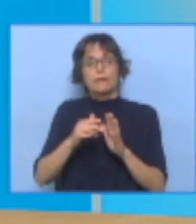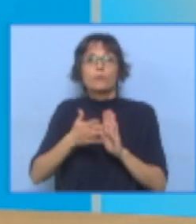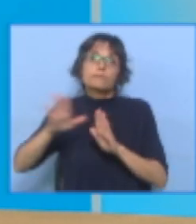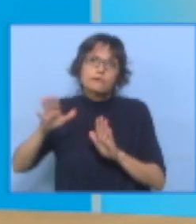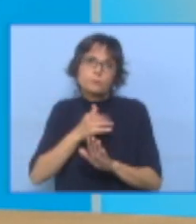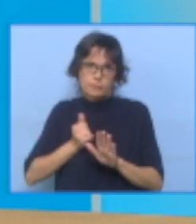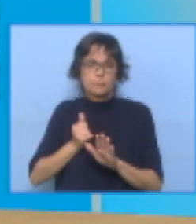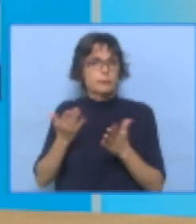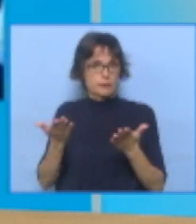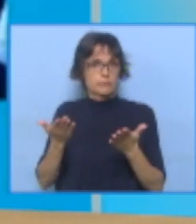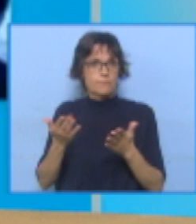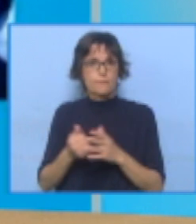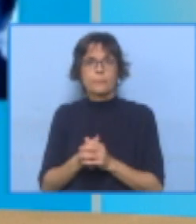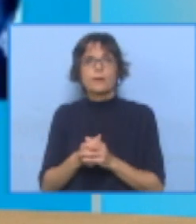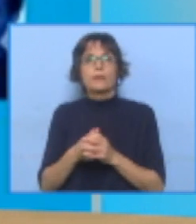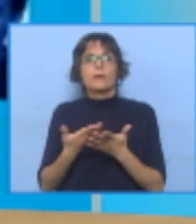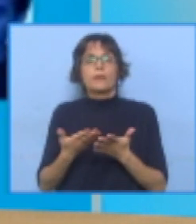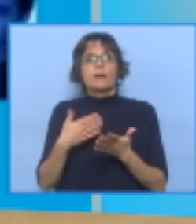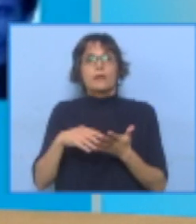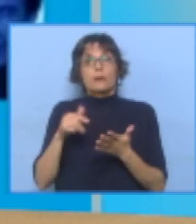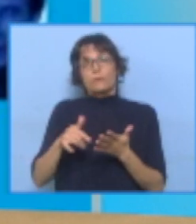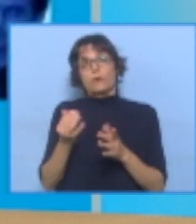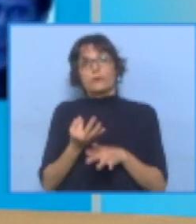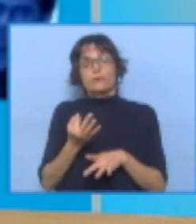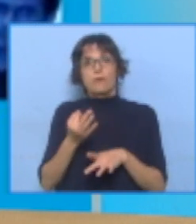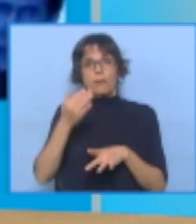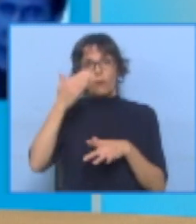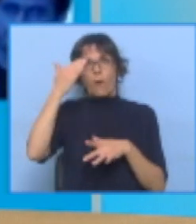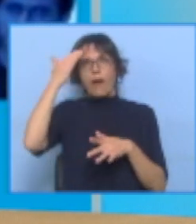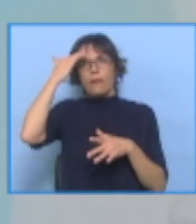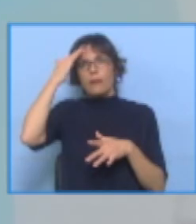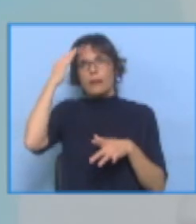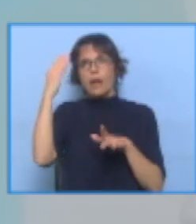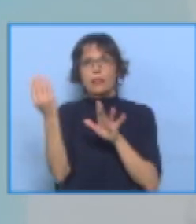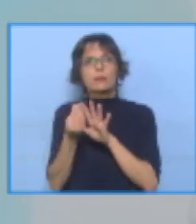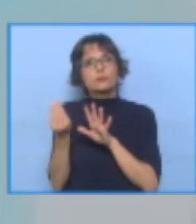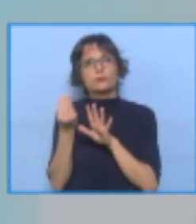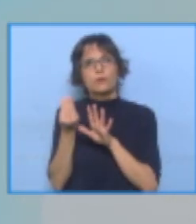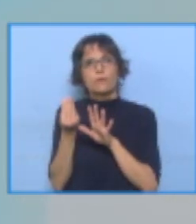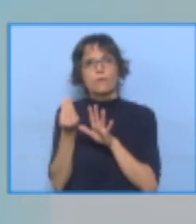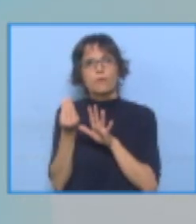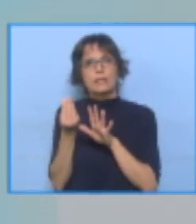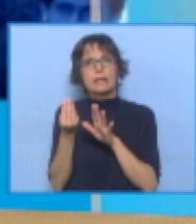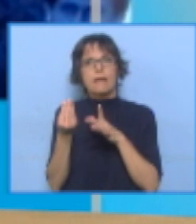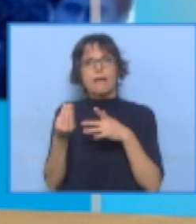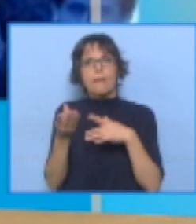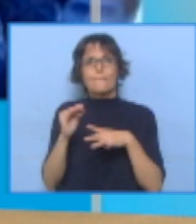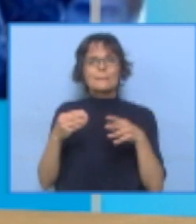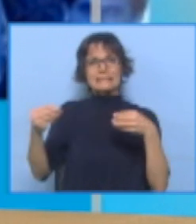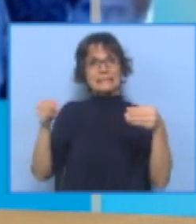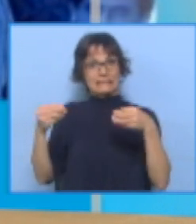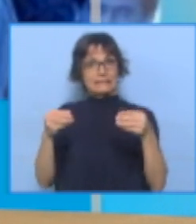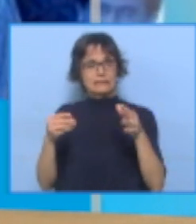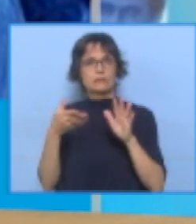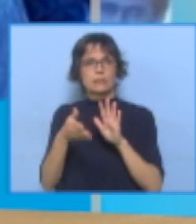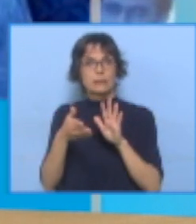empresa, mas como a mentalidade dos mais novos é muito mais favorável à mudança de trabalho, rapidamente